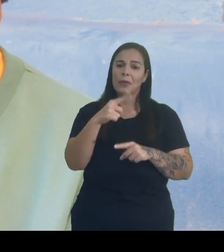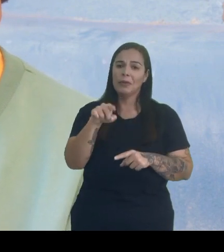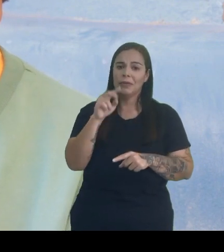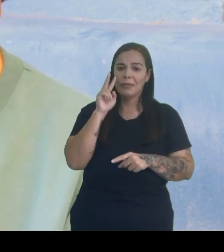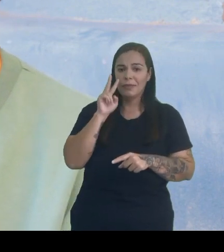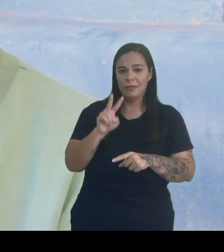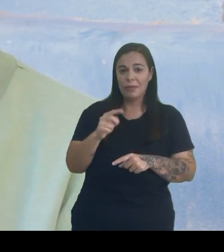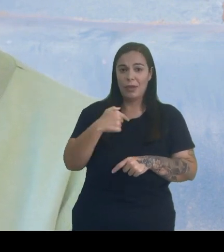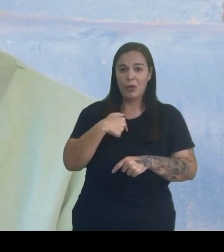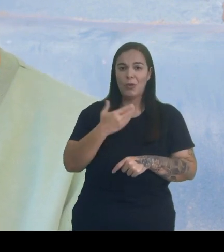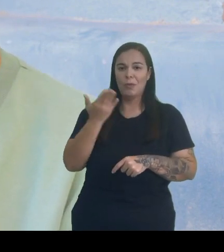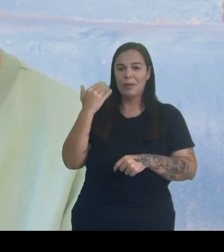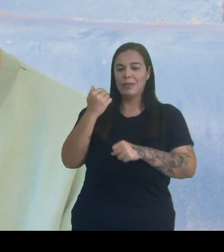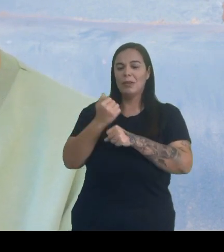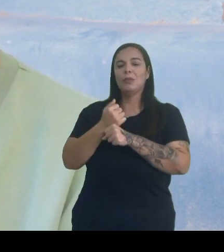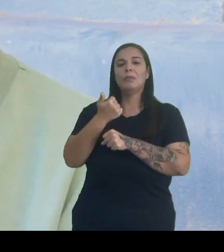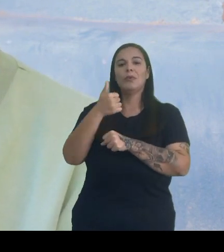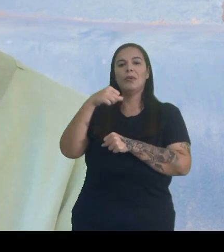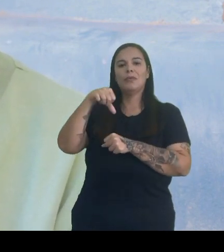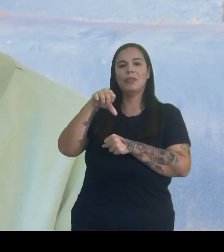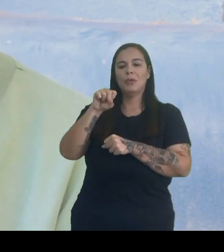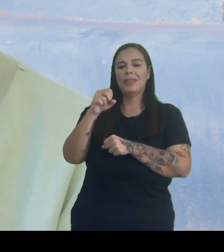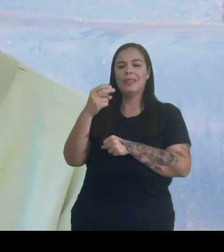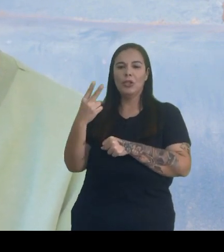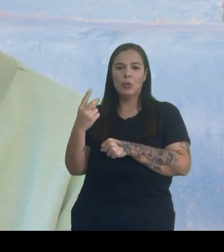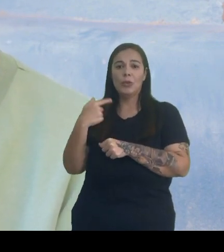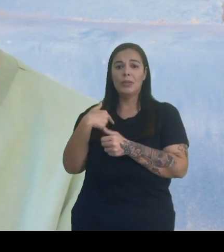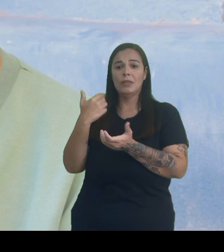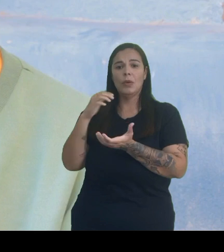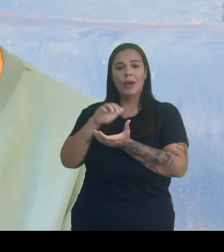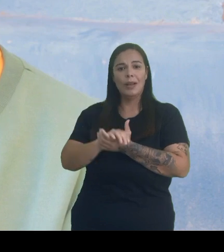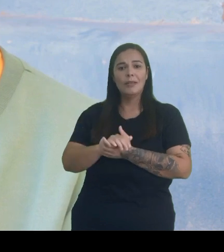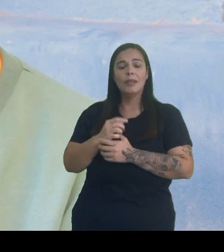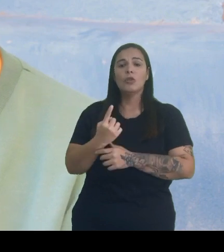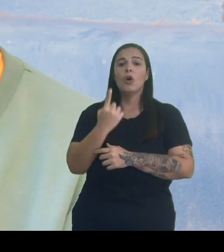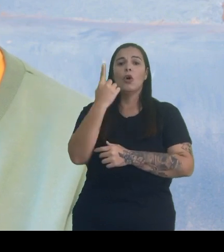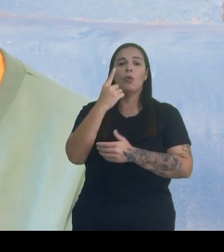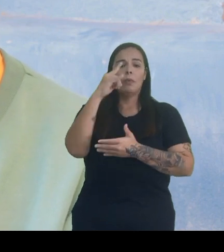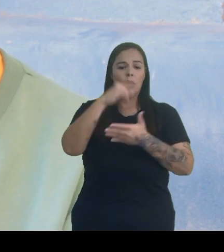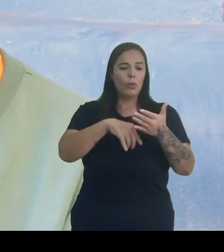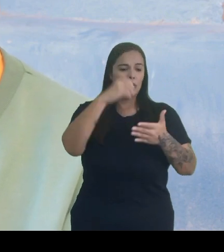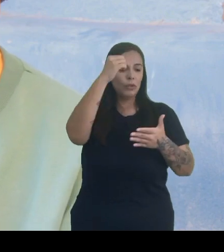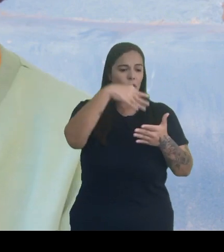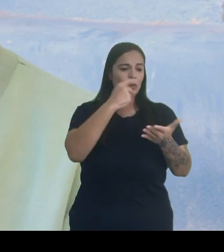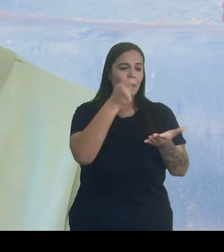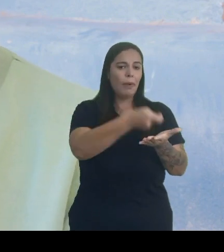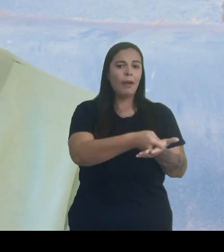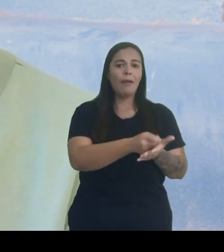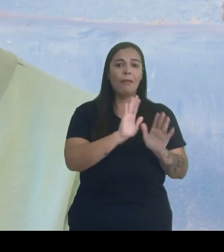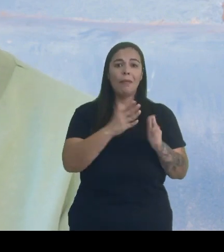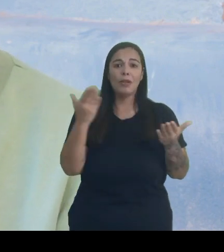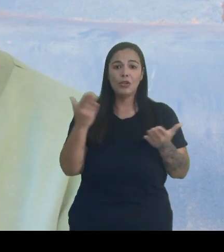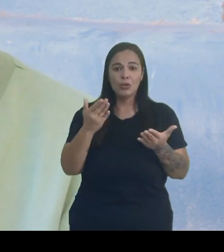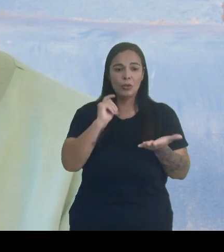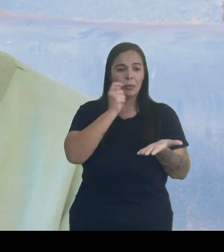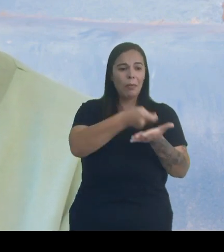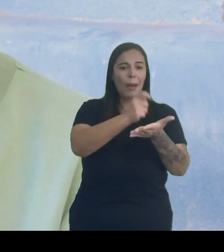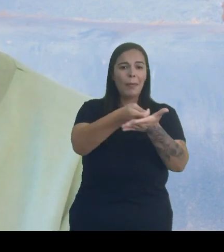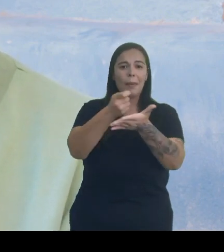mesmo? Quando eu me casei em 82, eu aqui em Itaipu, eu só pagava uma conta de luz. Hoje em dia eu pago 5